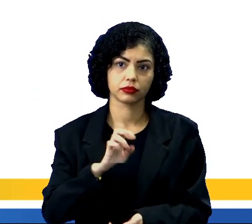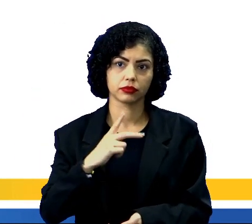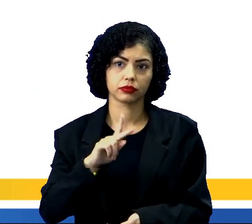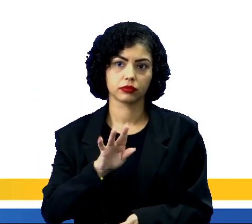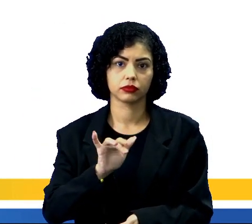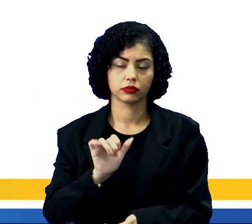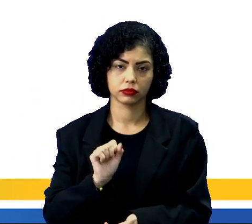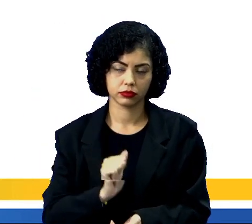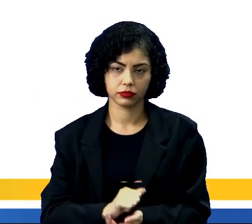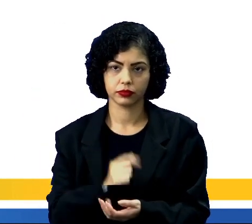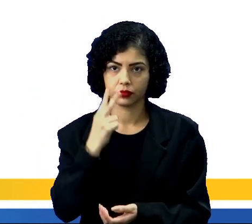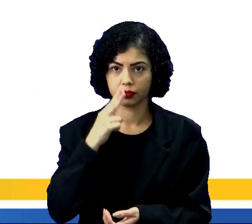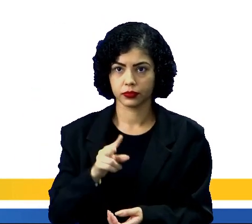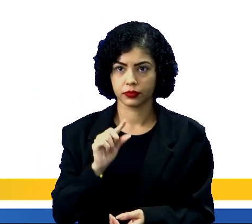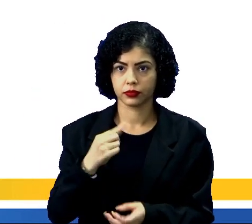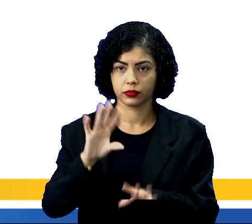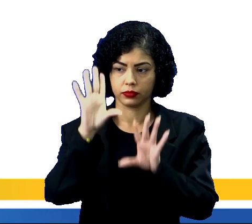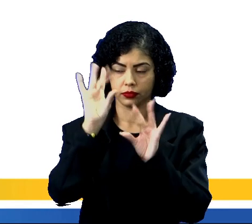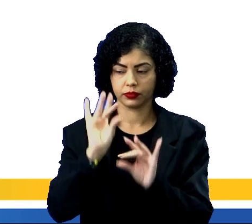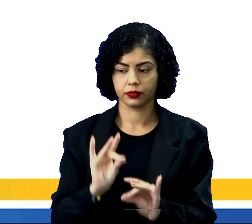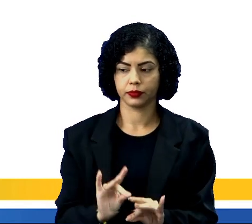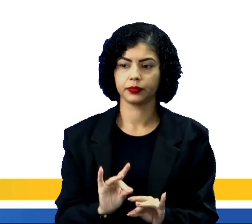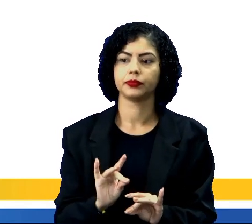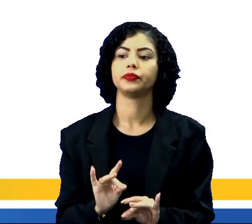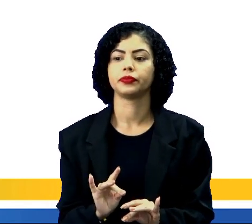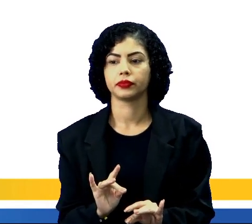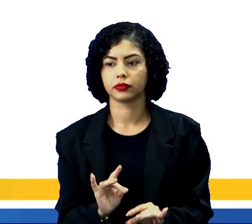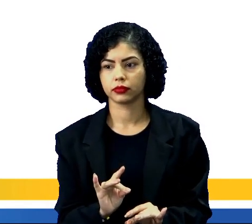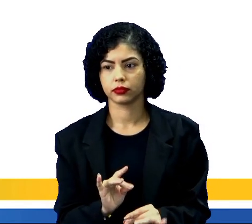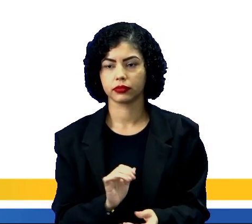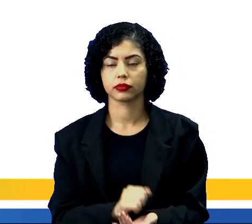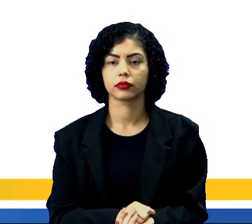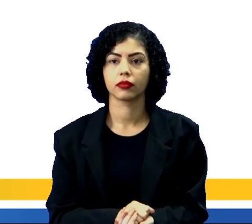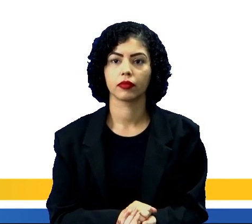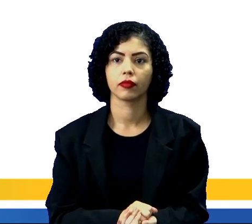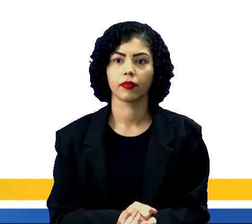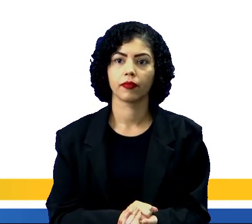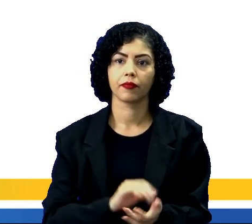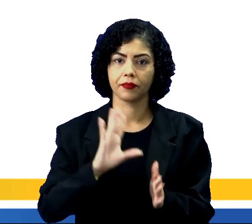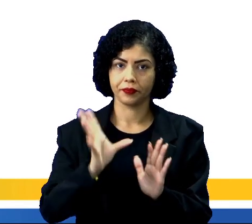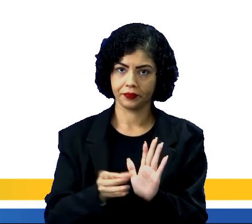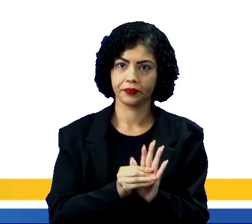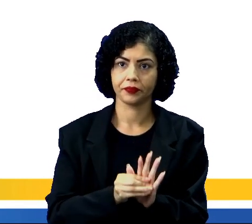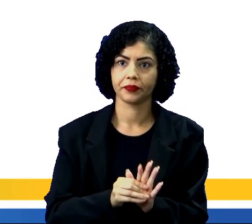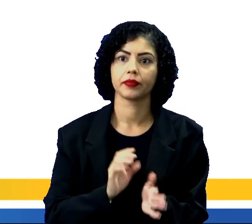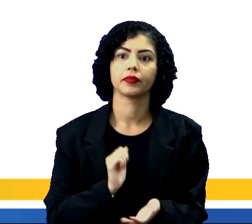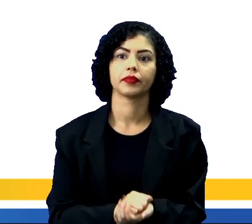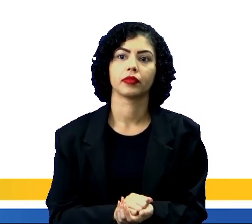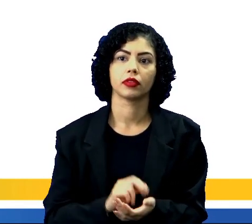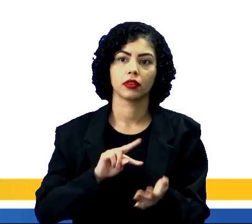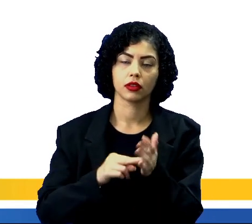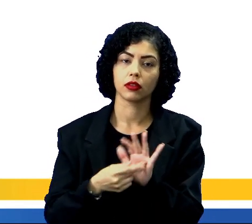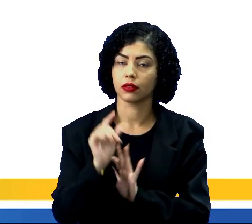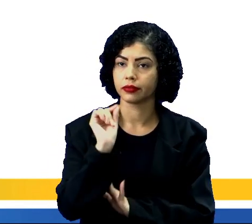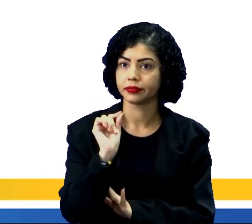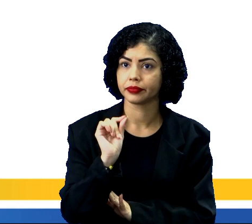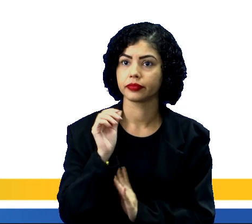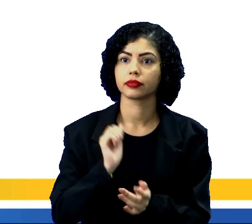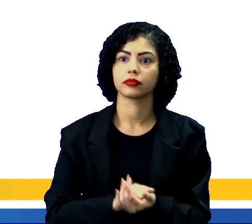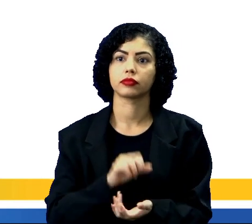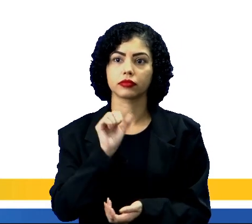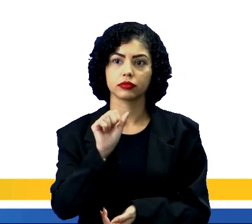e agora nós vamos ver um pouquinho mais de detalhes sobre esses aspectos. A implantação da república significou